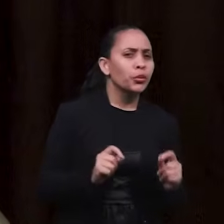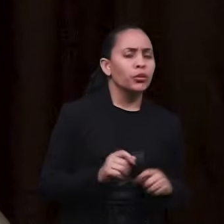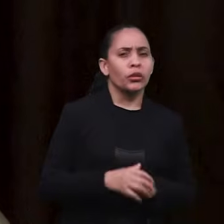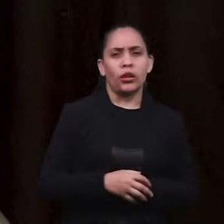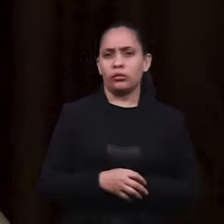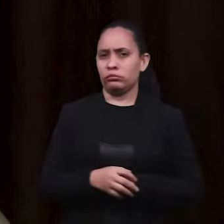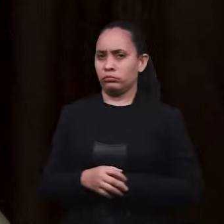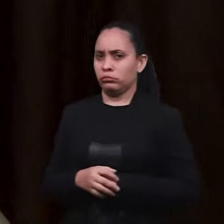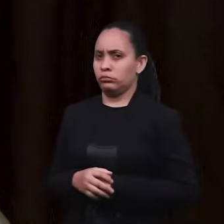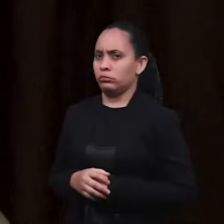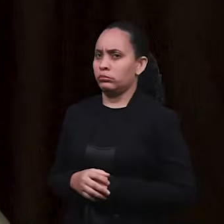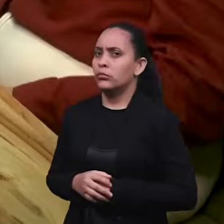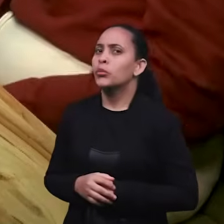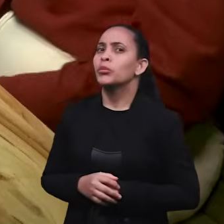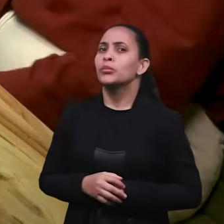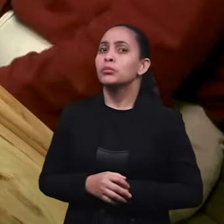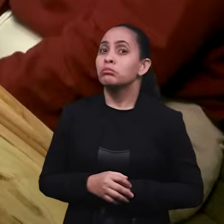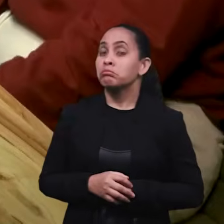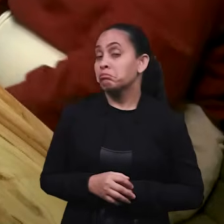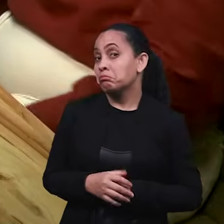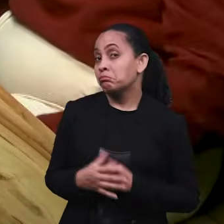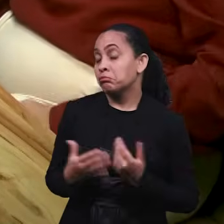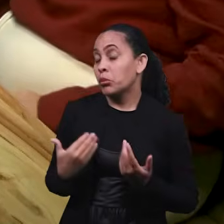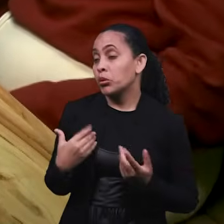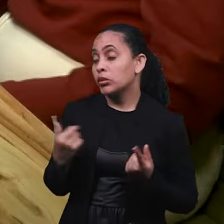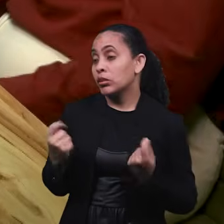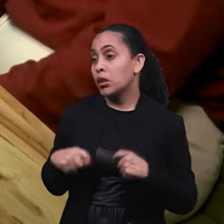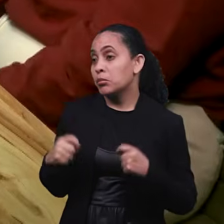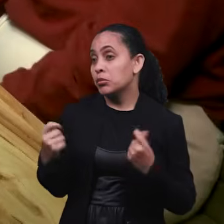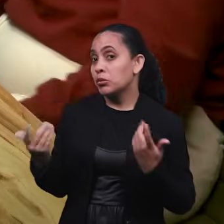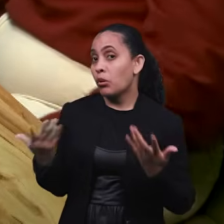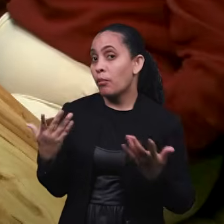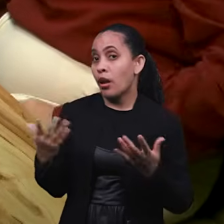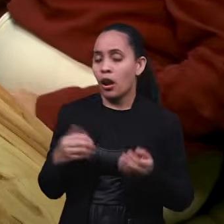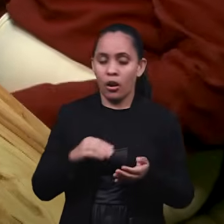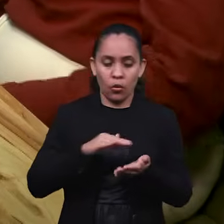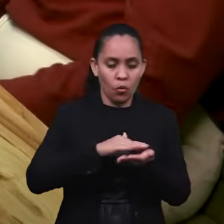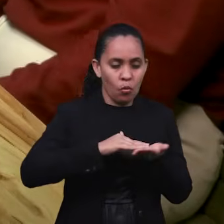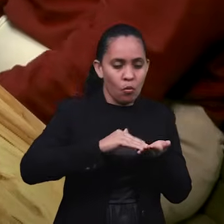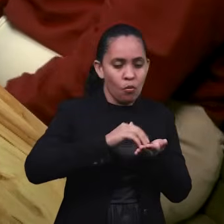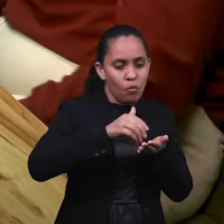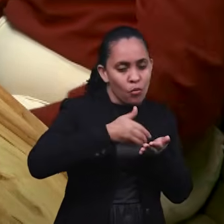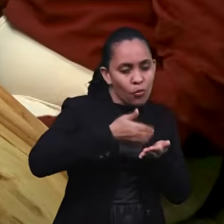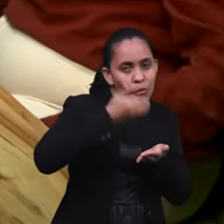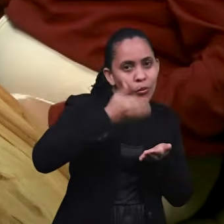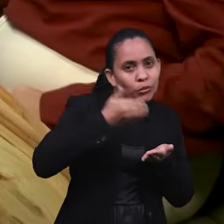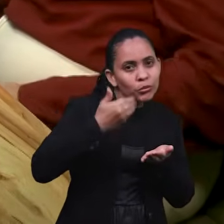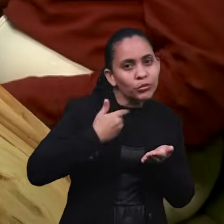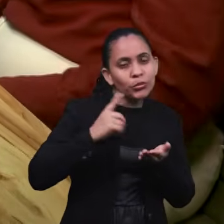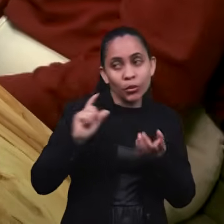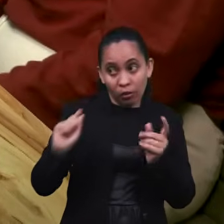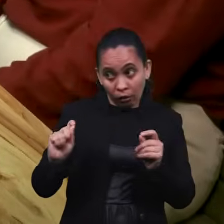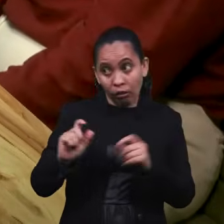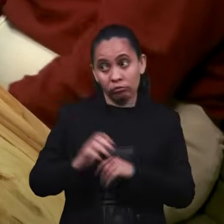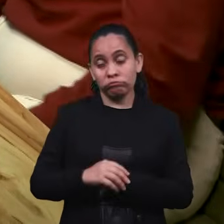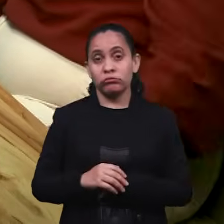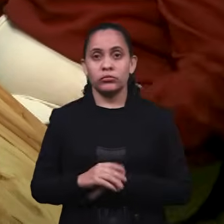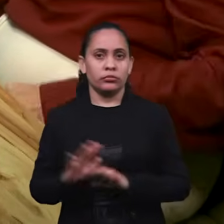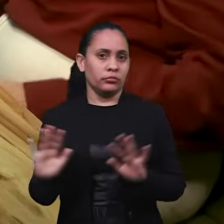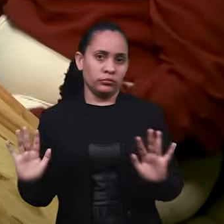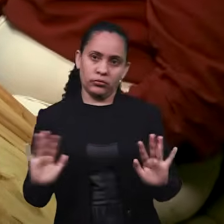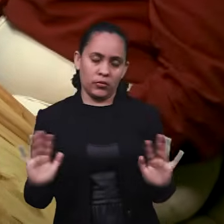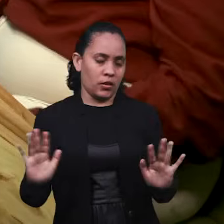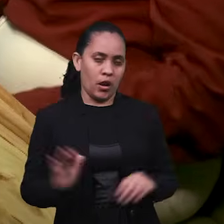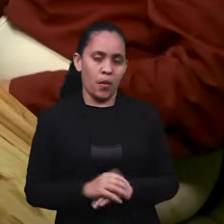iogurte? Ou a gente pode comparar? Não se compara. O iogurte também é considerado um probiótico, né? Sim.